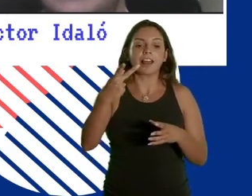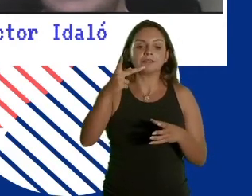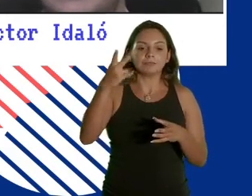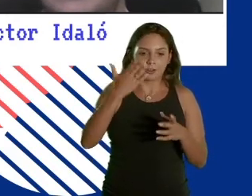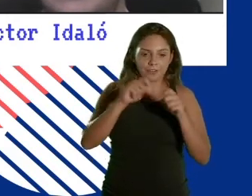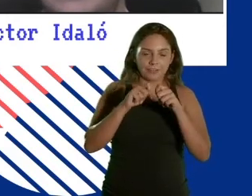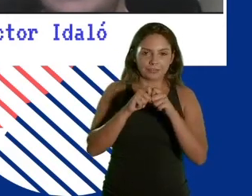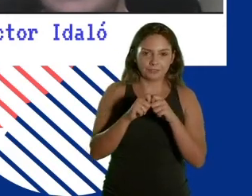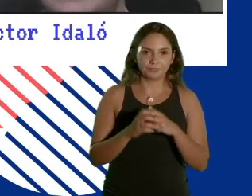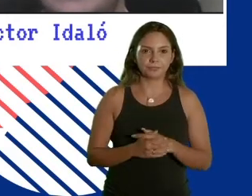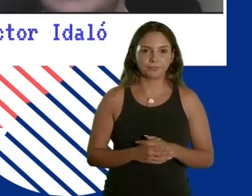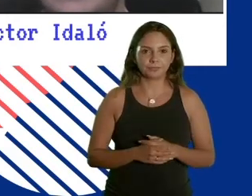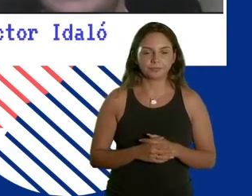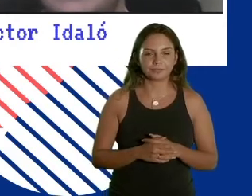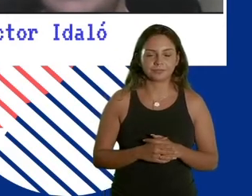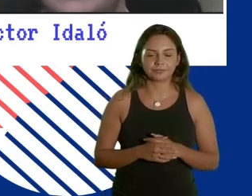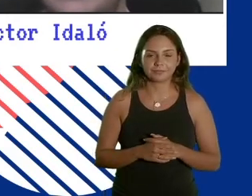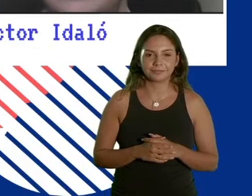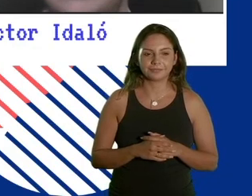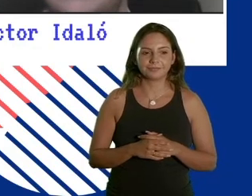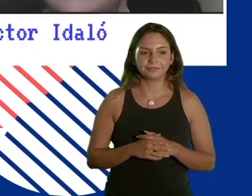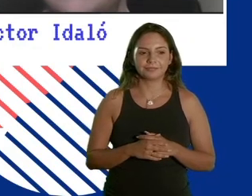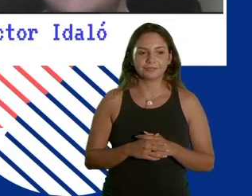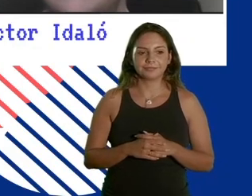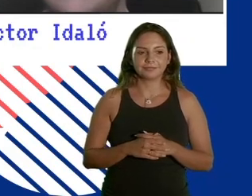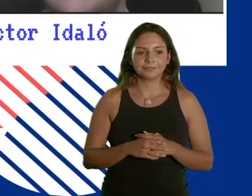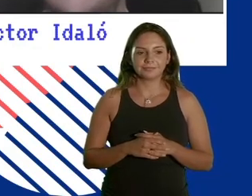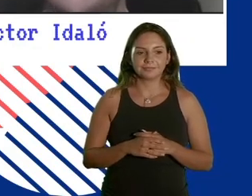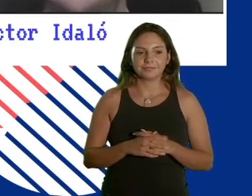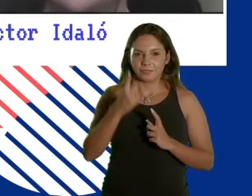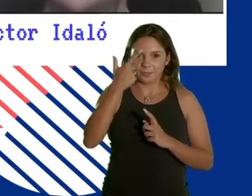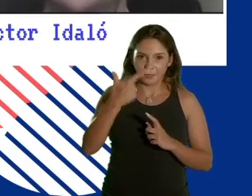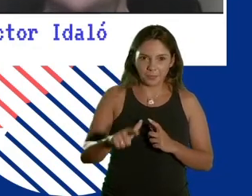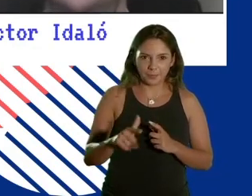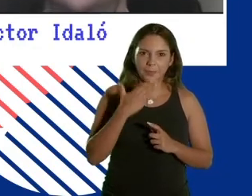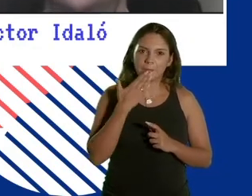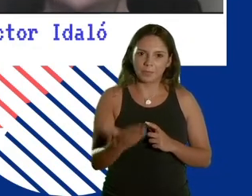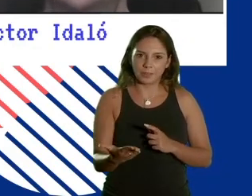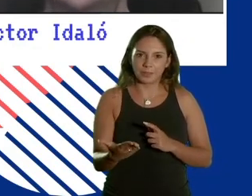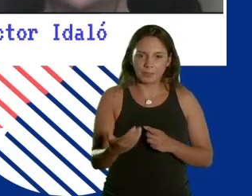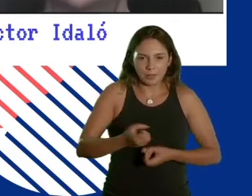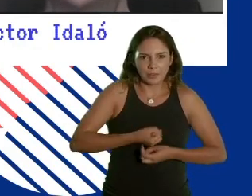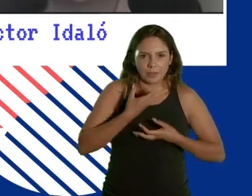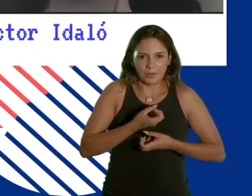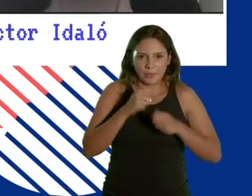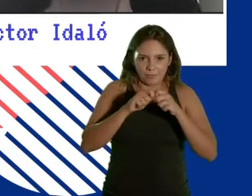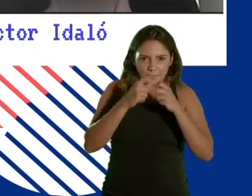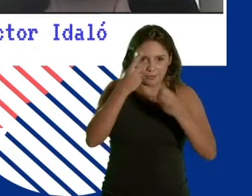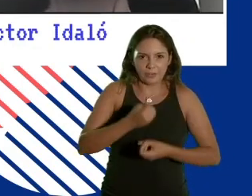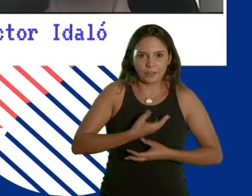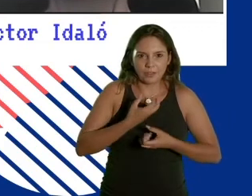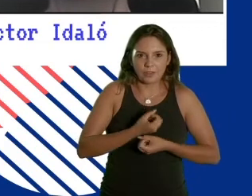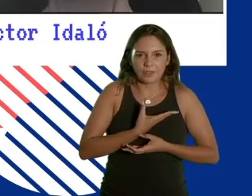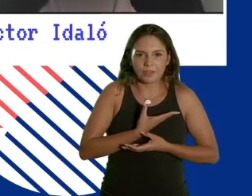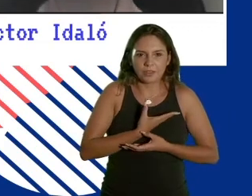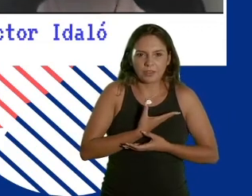esse saindo momento. Saindo agora do forno, quer ver? Mais uma vez pediram ao poeta para fazer o poema, mas